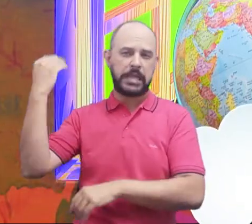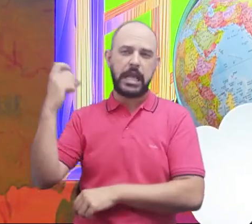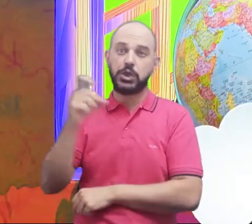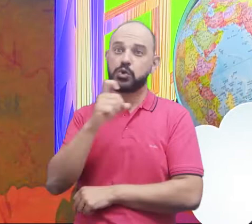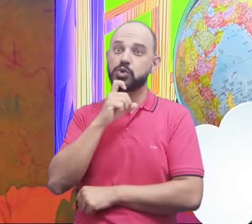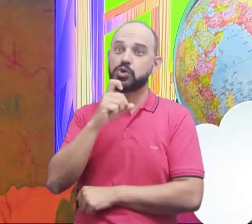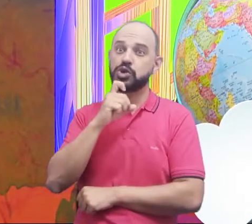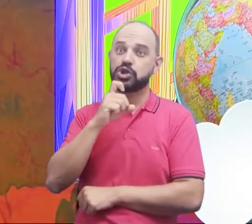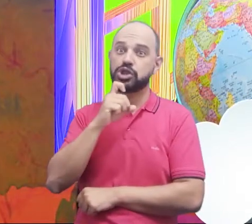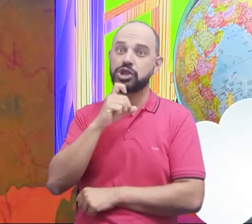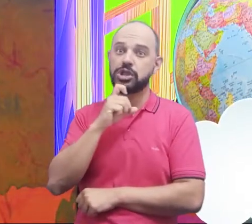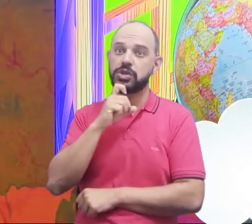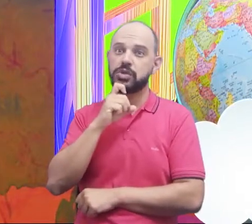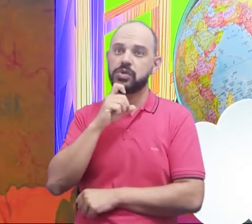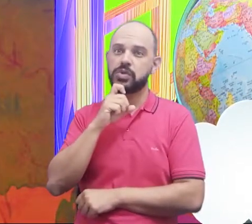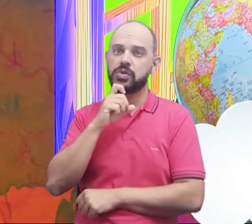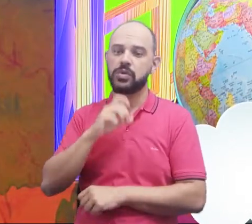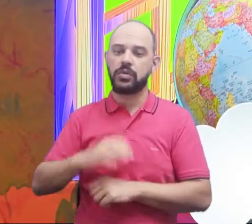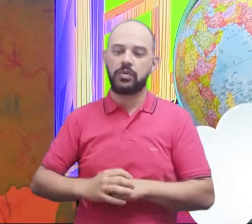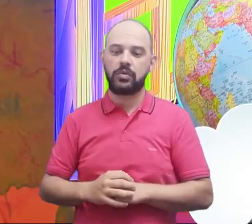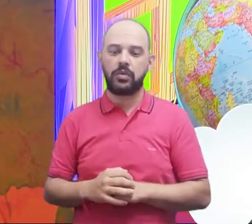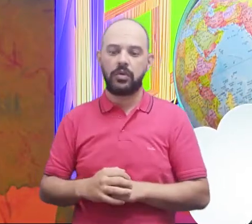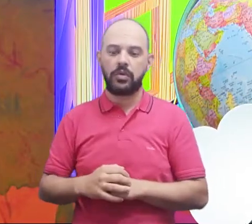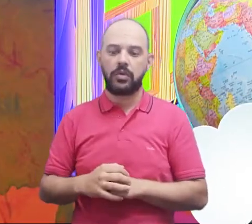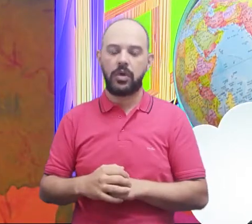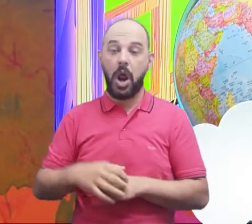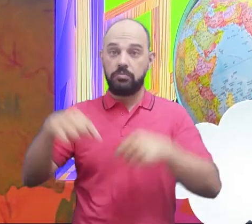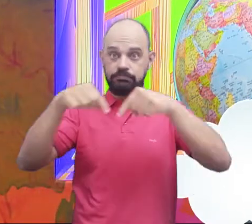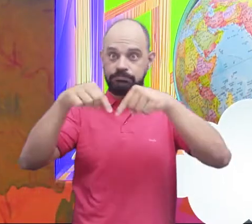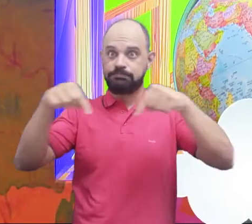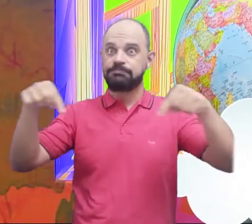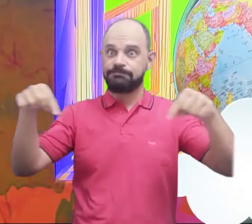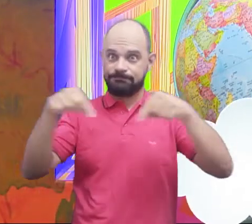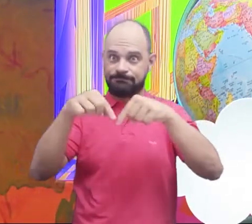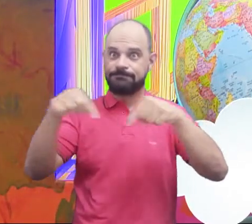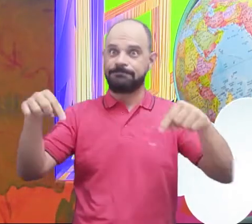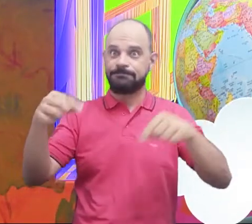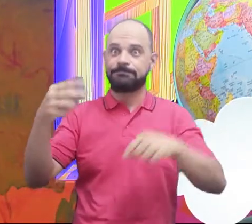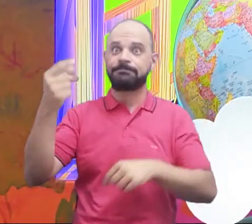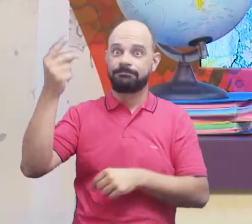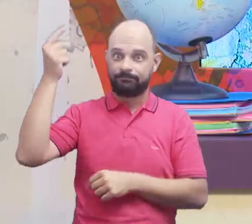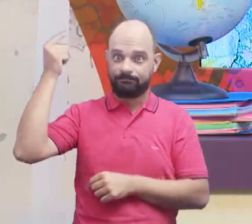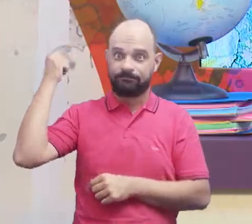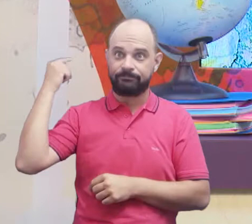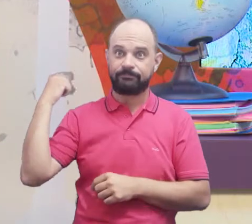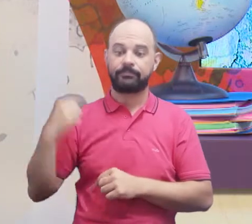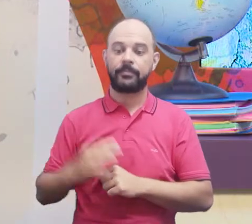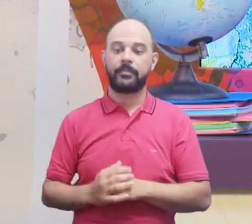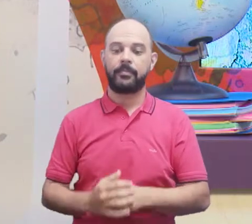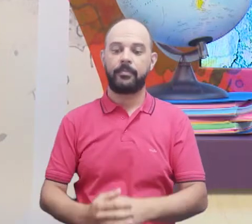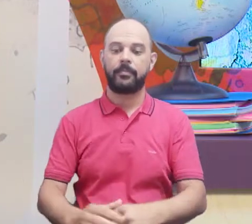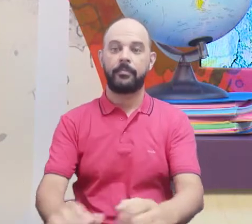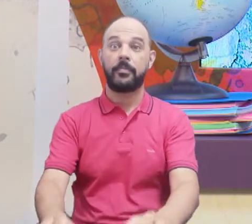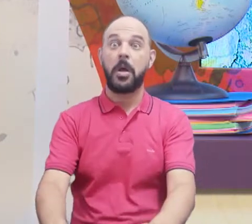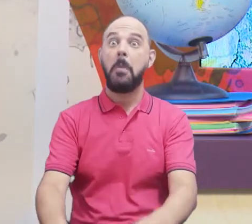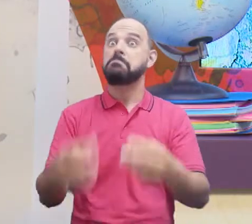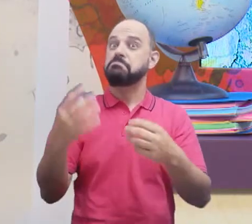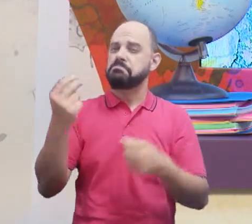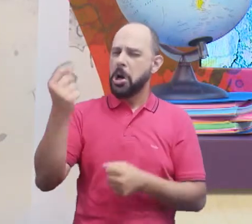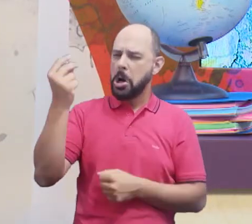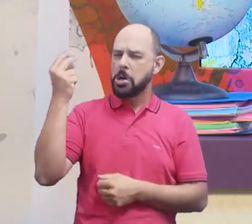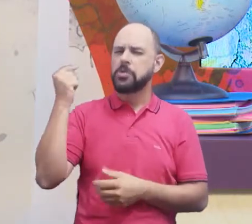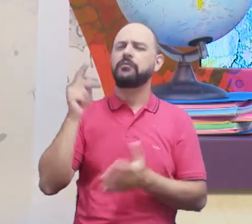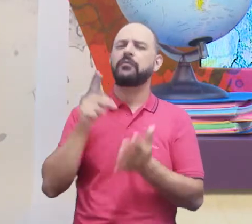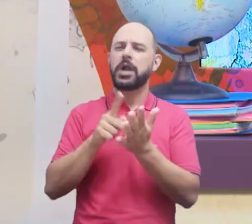milhão e 600 mil a 10 mil anos. Muito mesmo! O maior lago do mundo é o